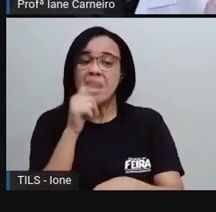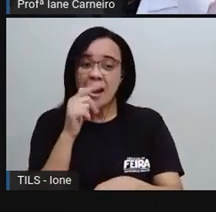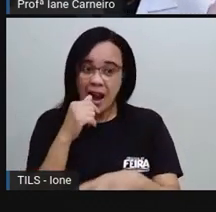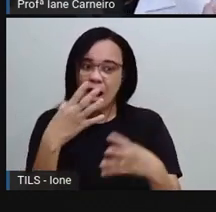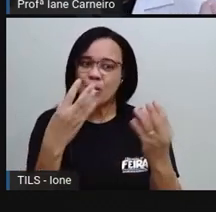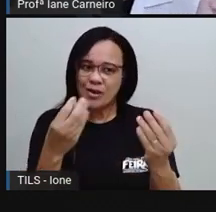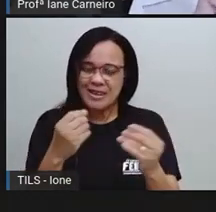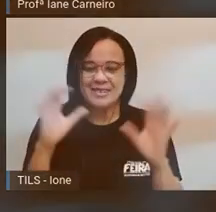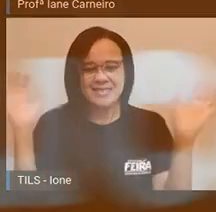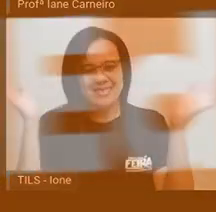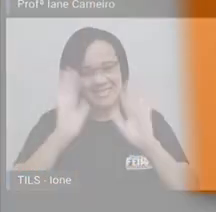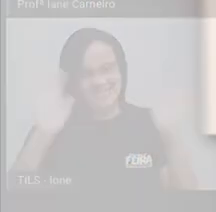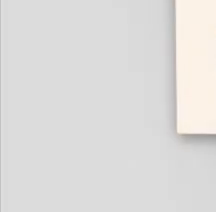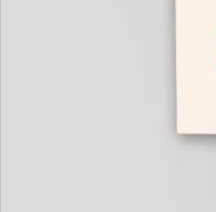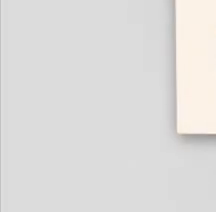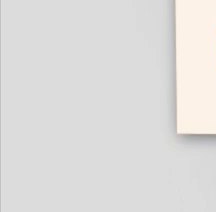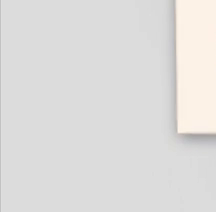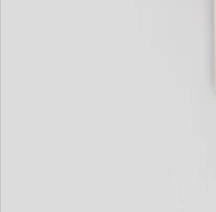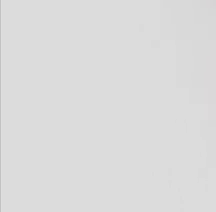Tchauzinho!